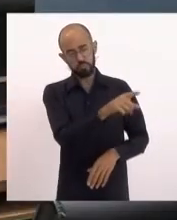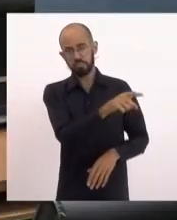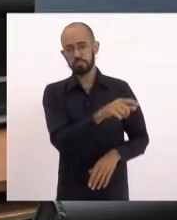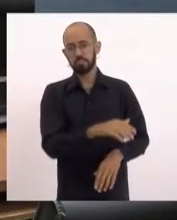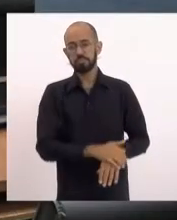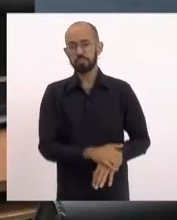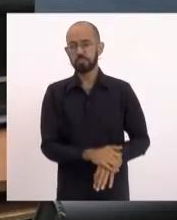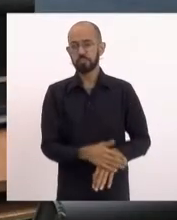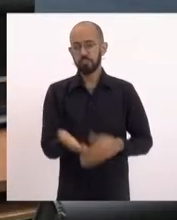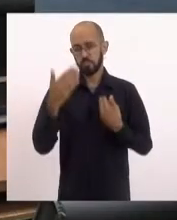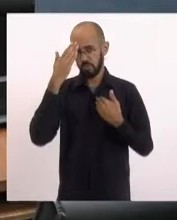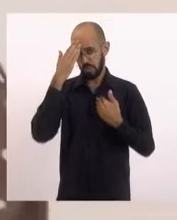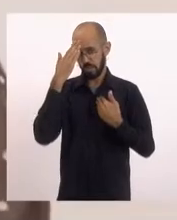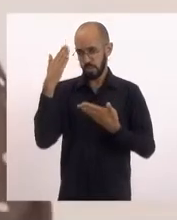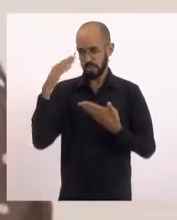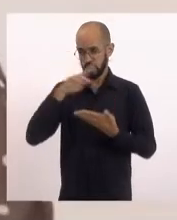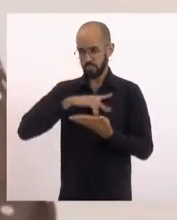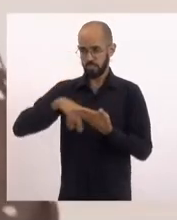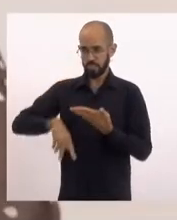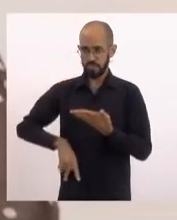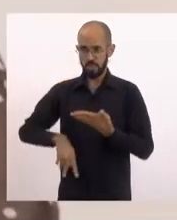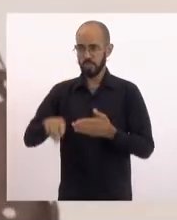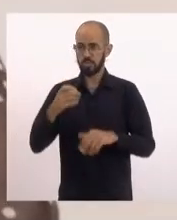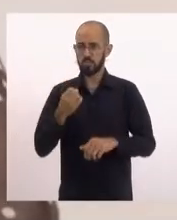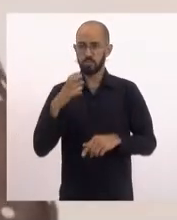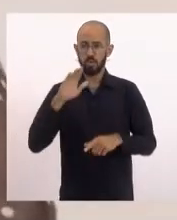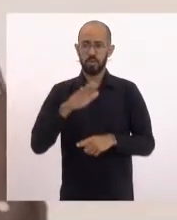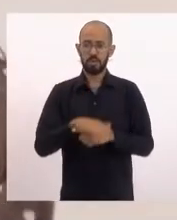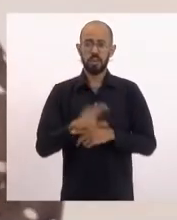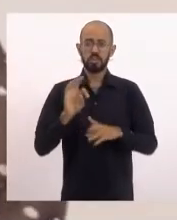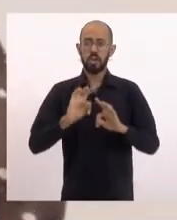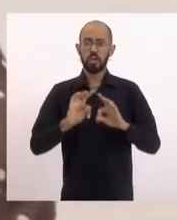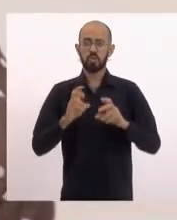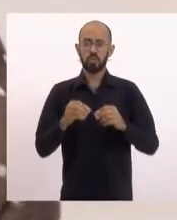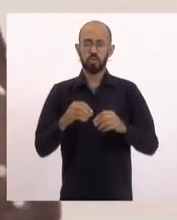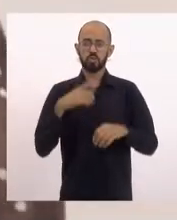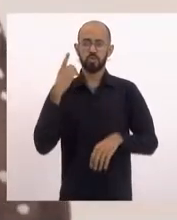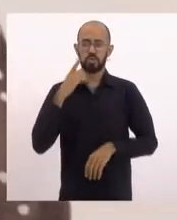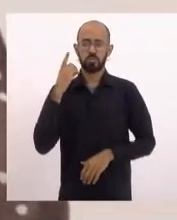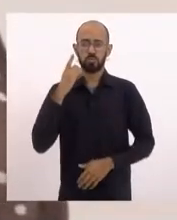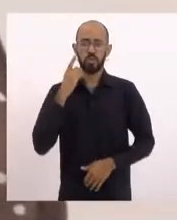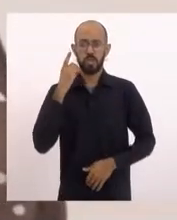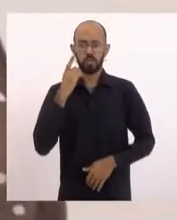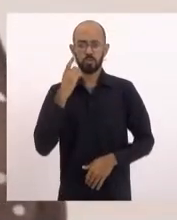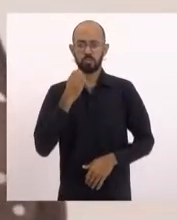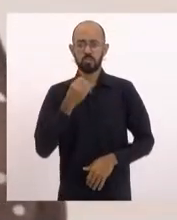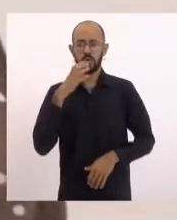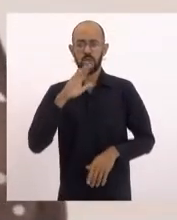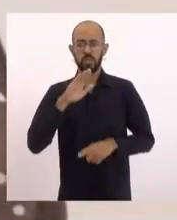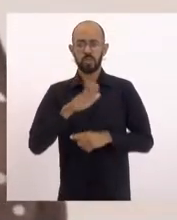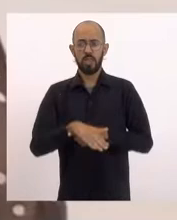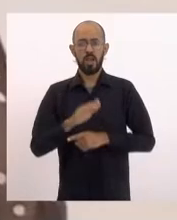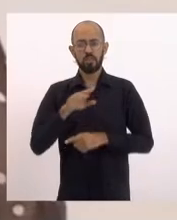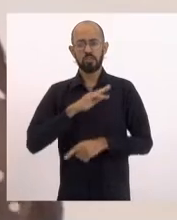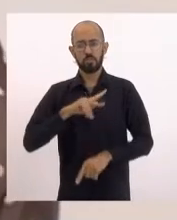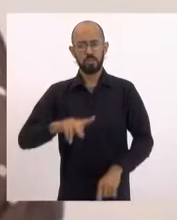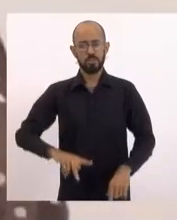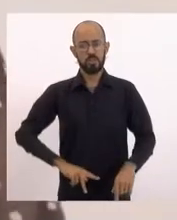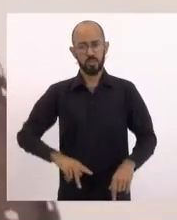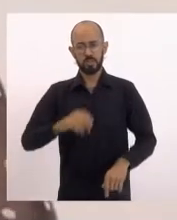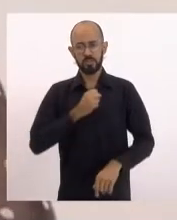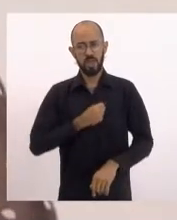Agradeço, presidente. Muito obrigada. Boa tarde a todos os deputados e deputadas. Boa tarde, nosso querido presidente.